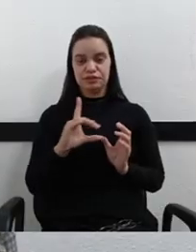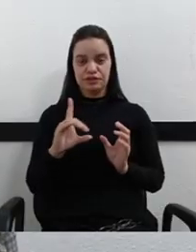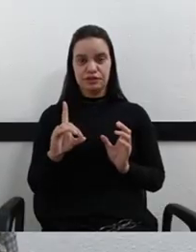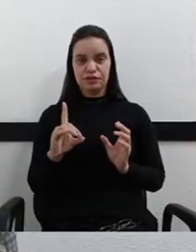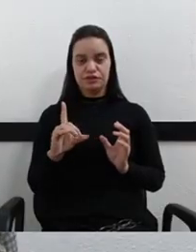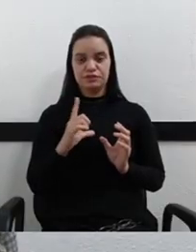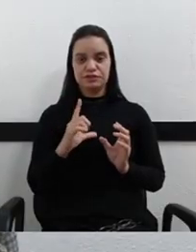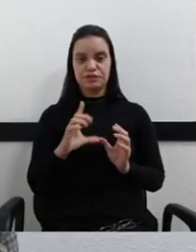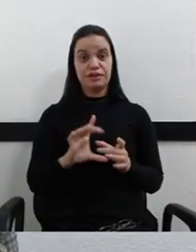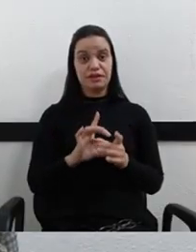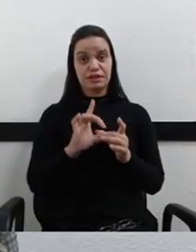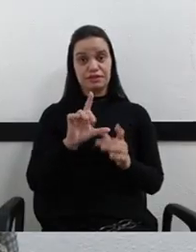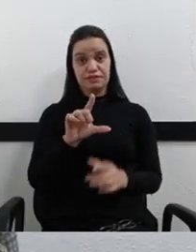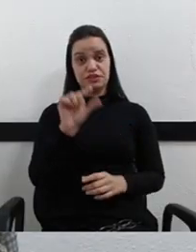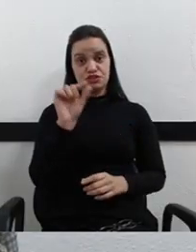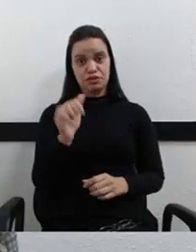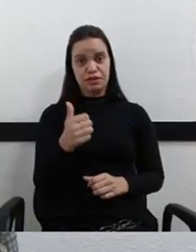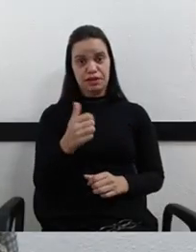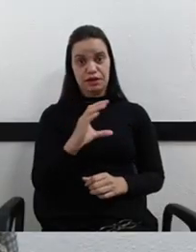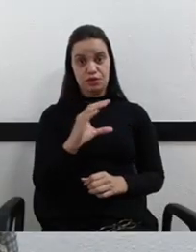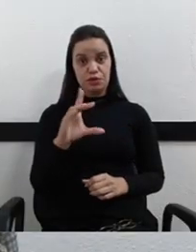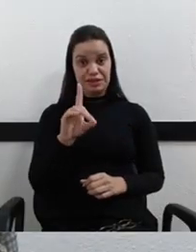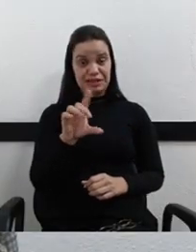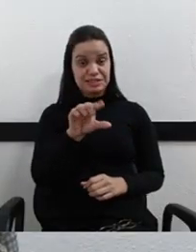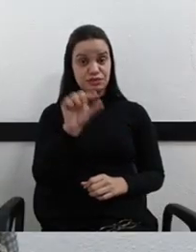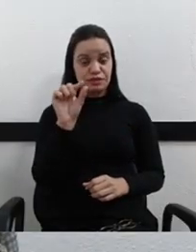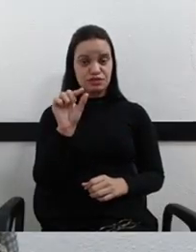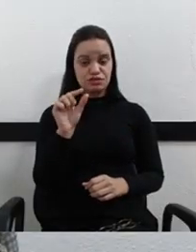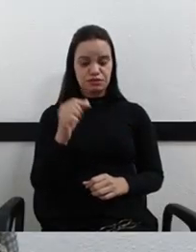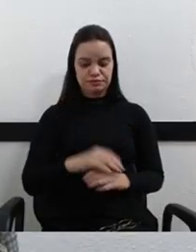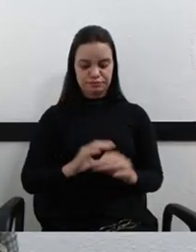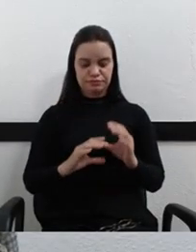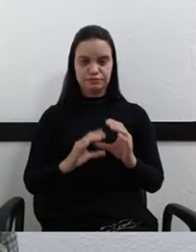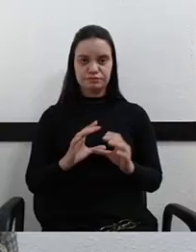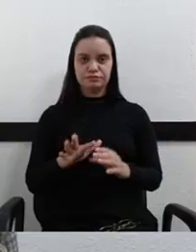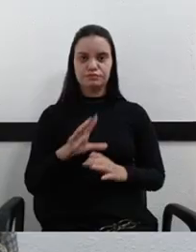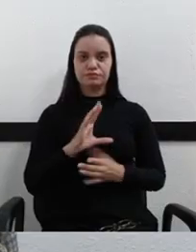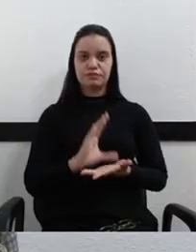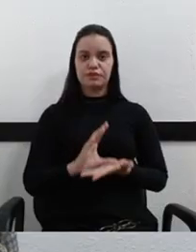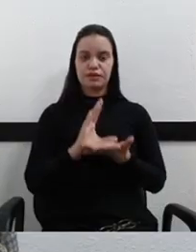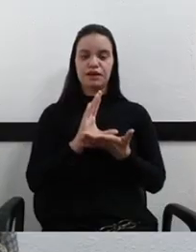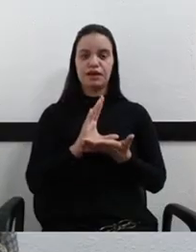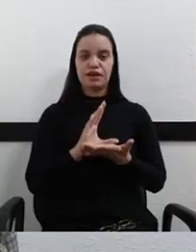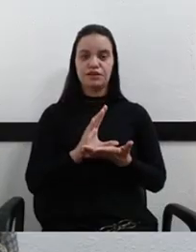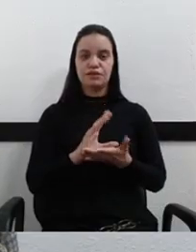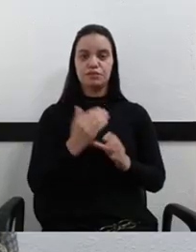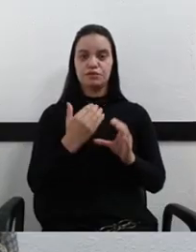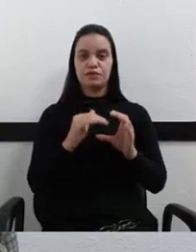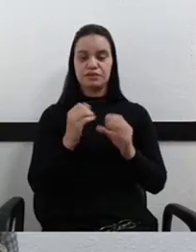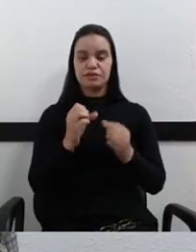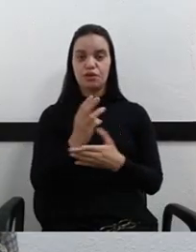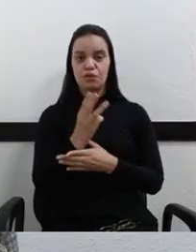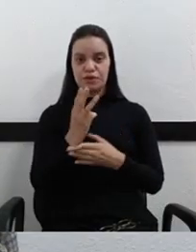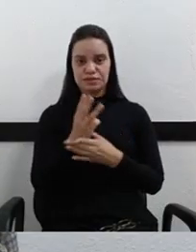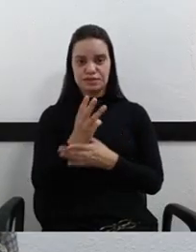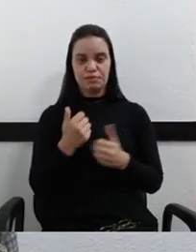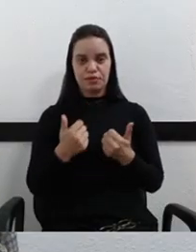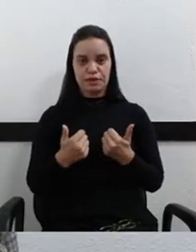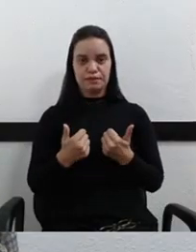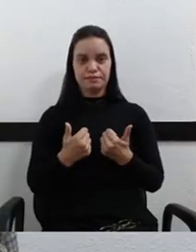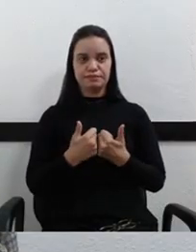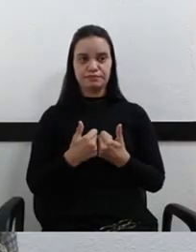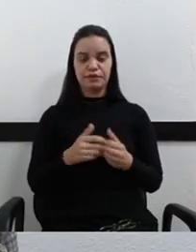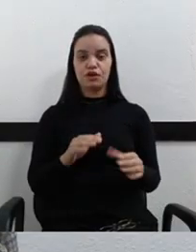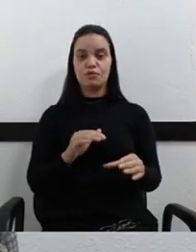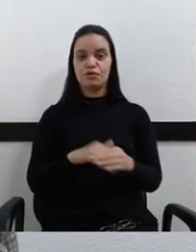a quem caberá a decisão. Essa deliberação deverá ser comunicada imediatamente aos defensores e servidores por e-mail ou WhatsApp institucionais.